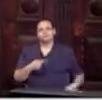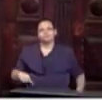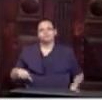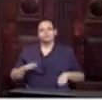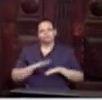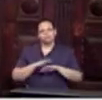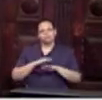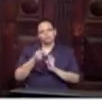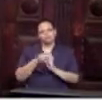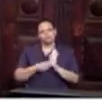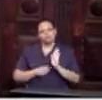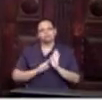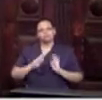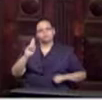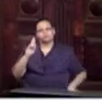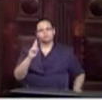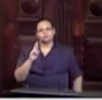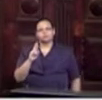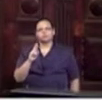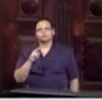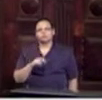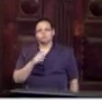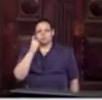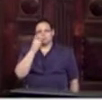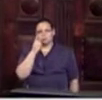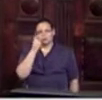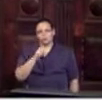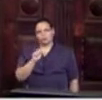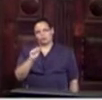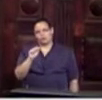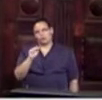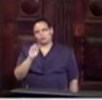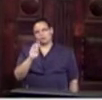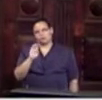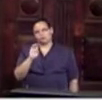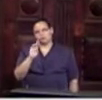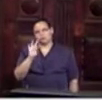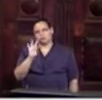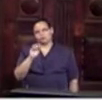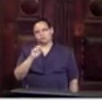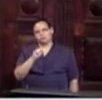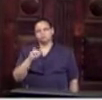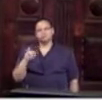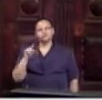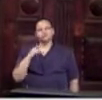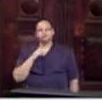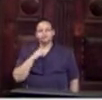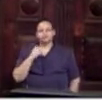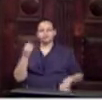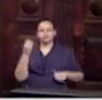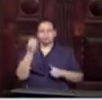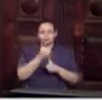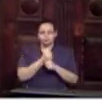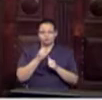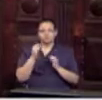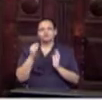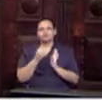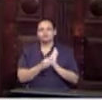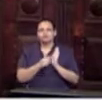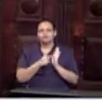relator da matéria na comissão, o deputado Edson Albertazzi, de um substitutivo a partir